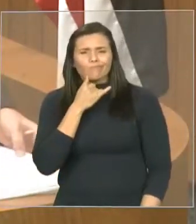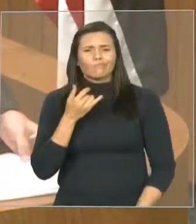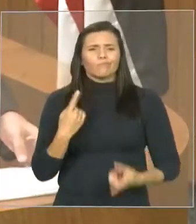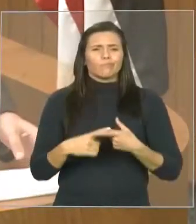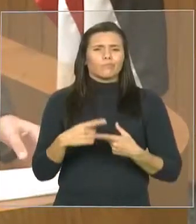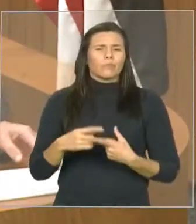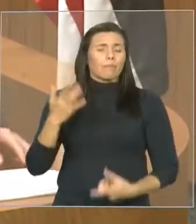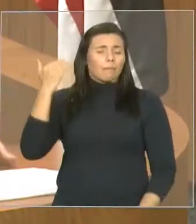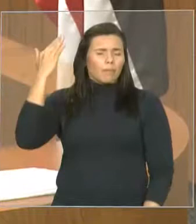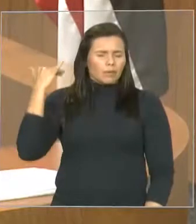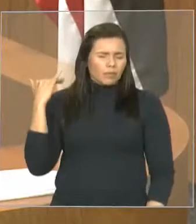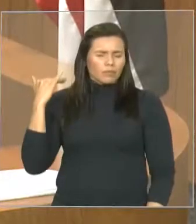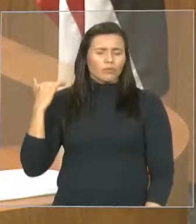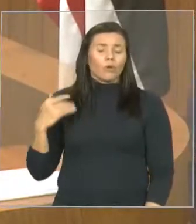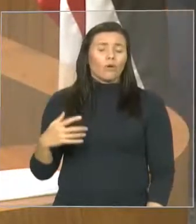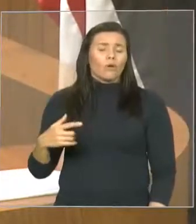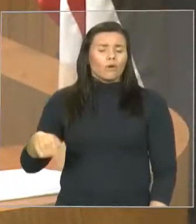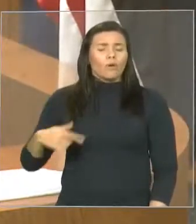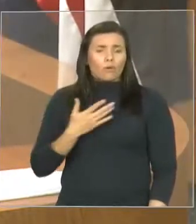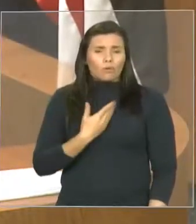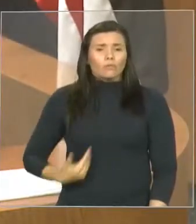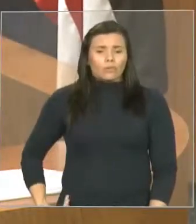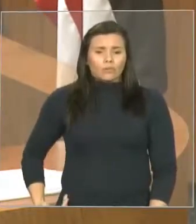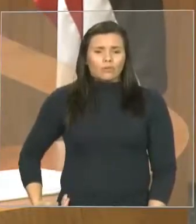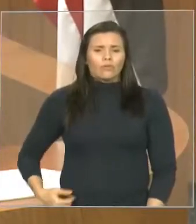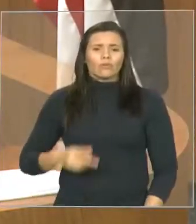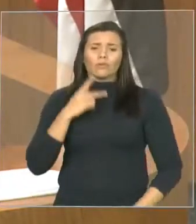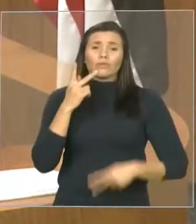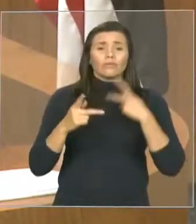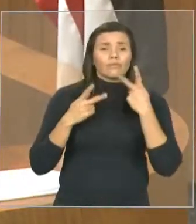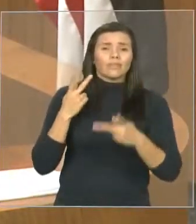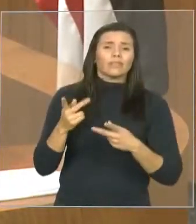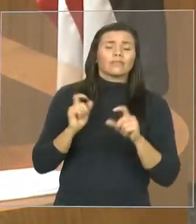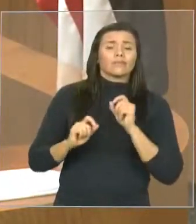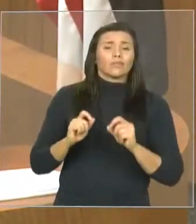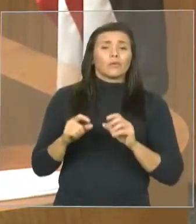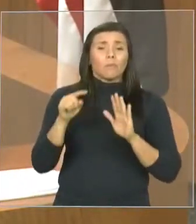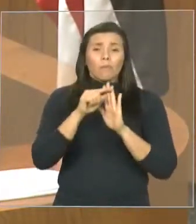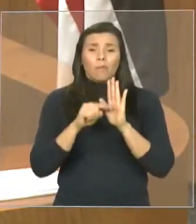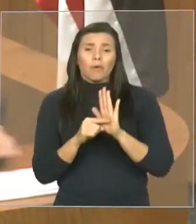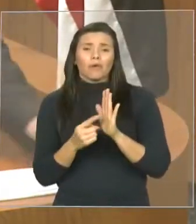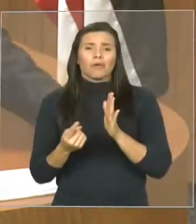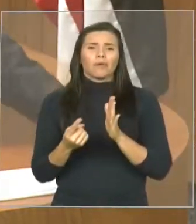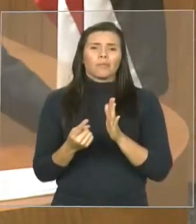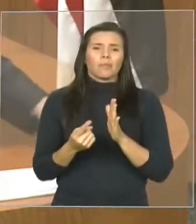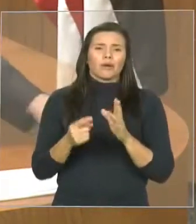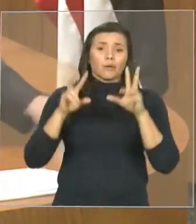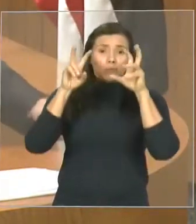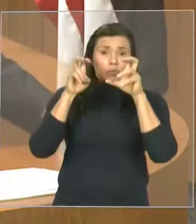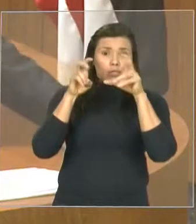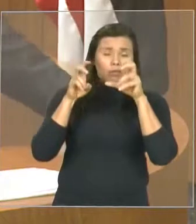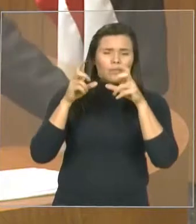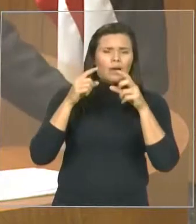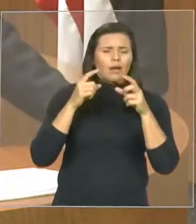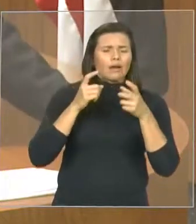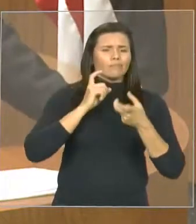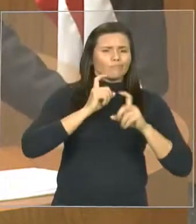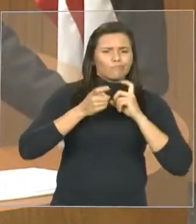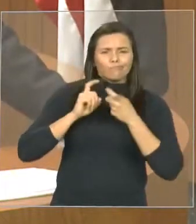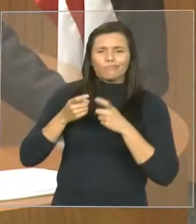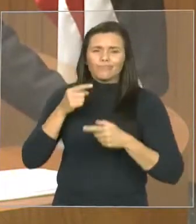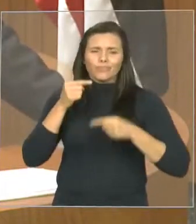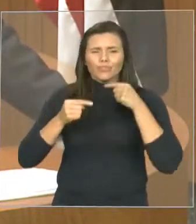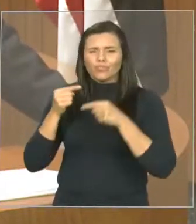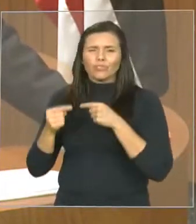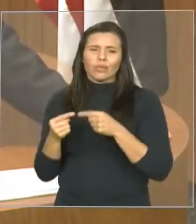um programa que andava pelo Maranhão chamado Diálogos pelo Maranhão. E a única coisa que não acontece com os projetos do Executivo aqui é